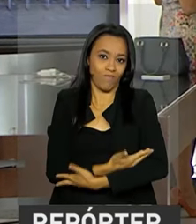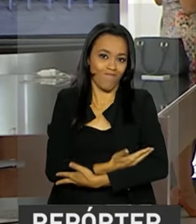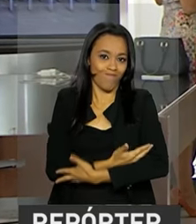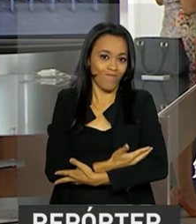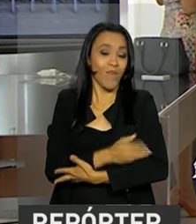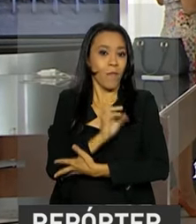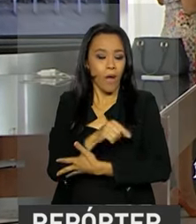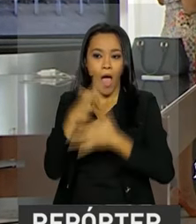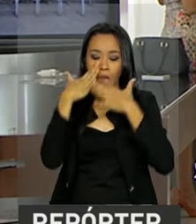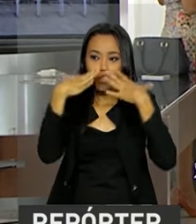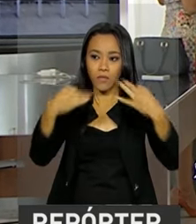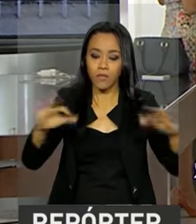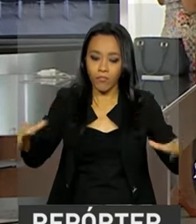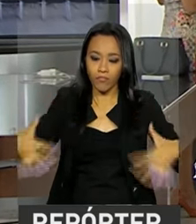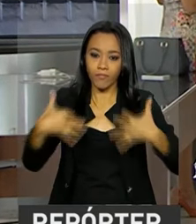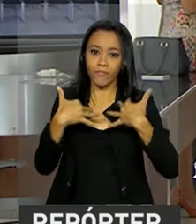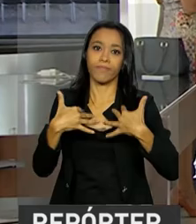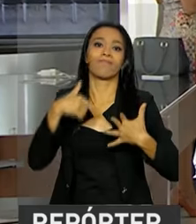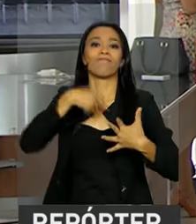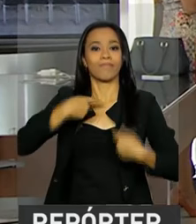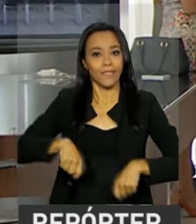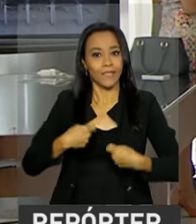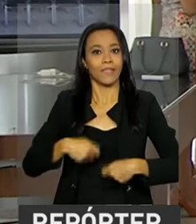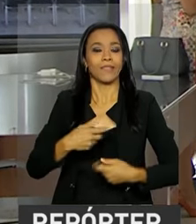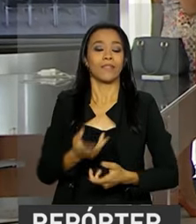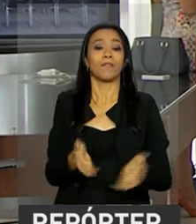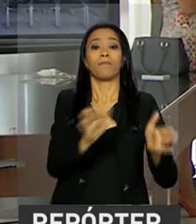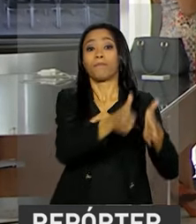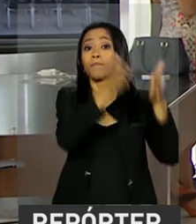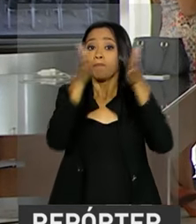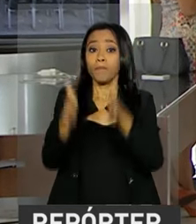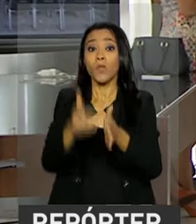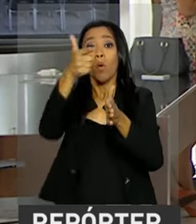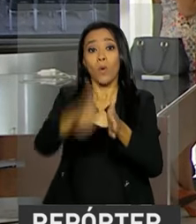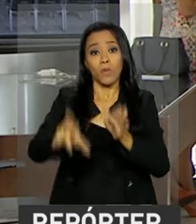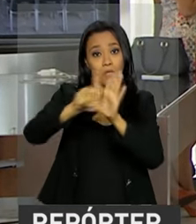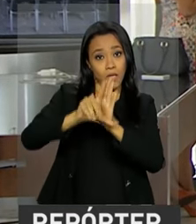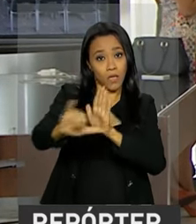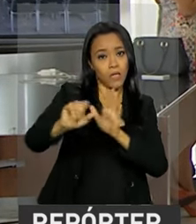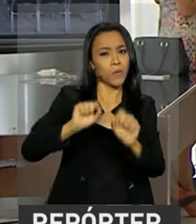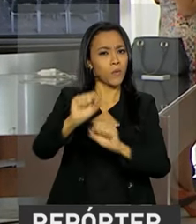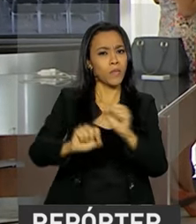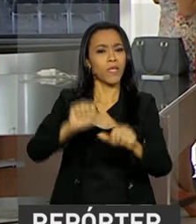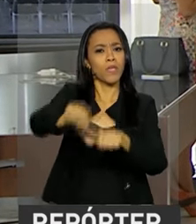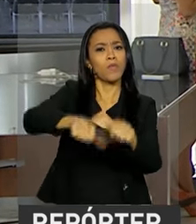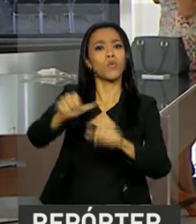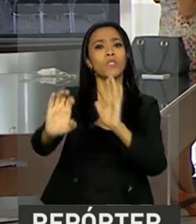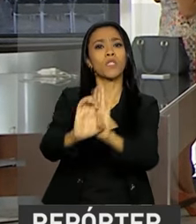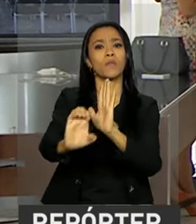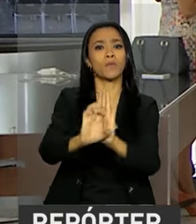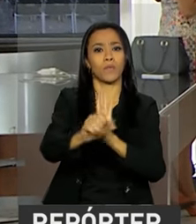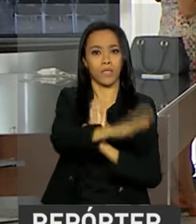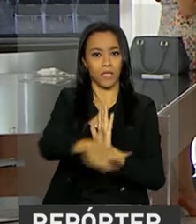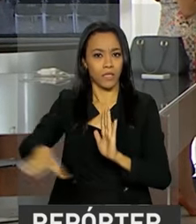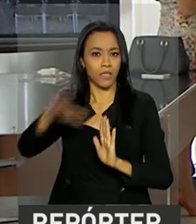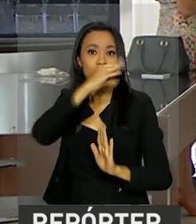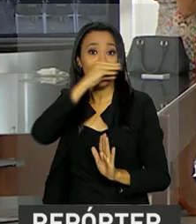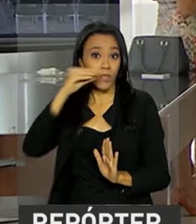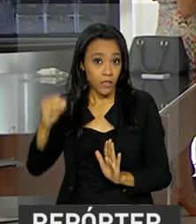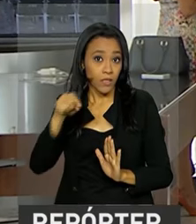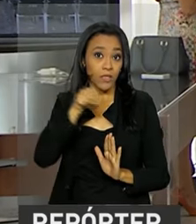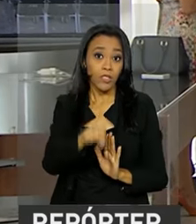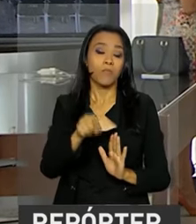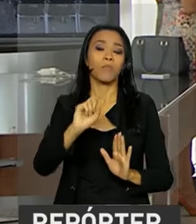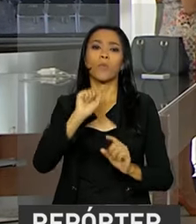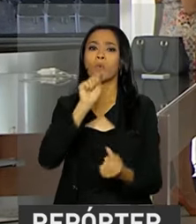e chamar a atenção para essa questão. O presidente também sancionou uma outra lei que altera o Estatuto da Criança e do Adolescente